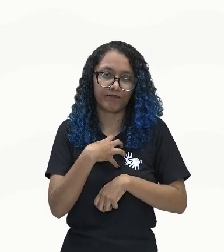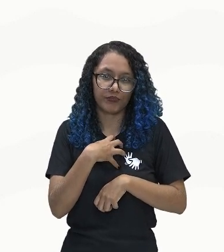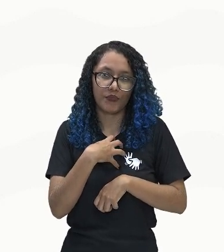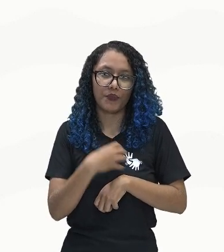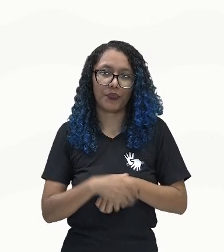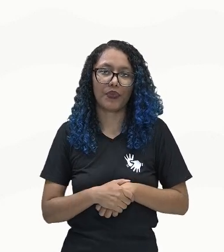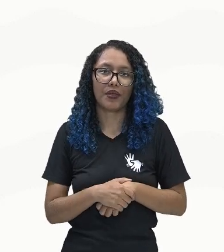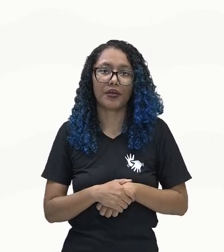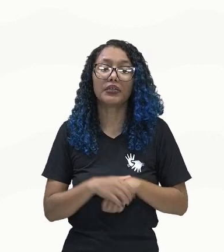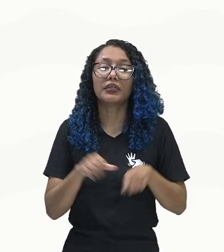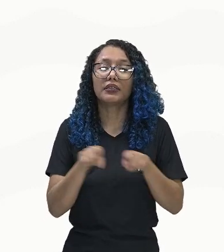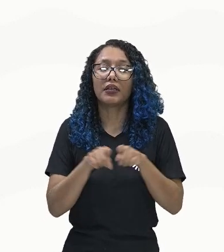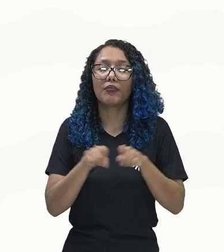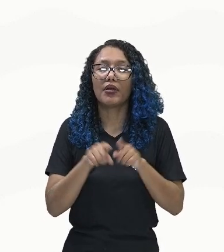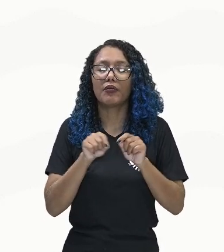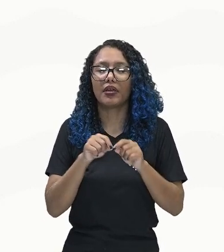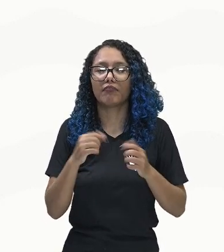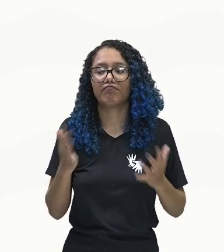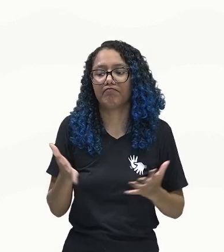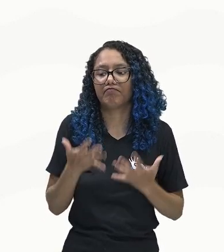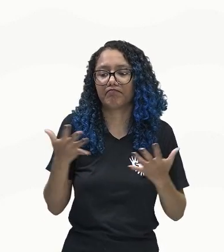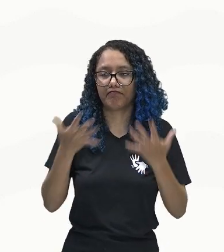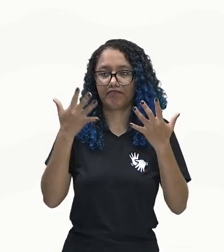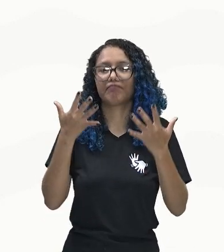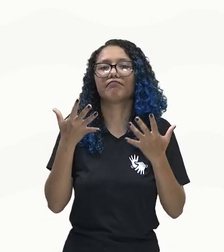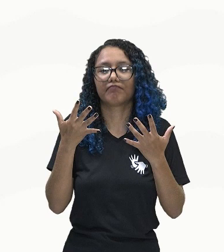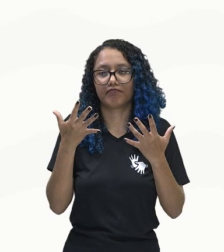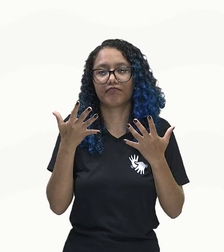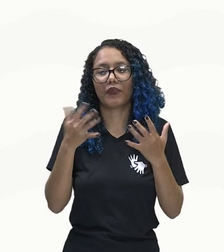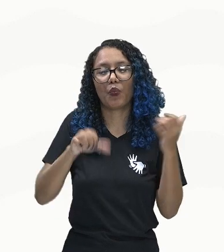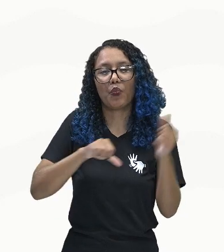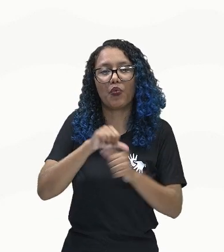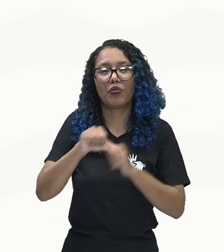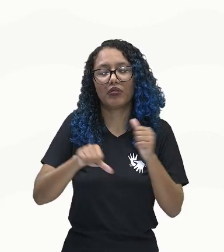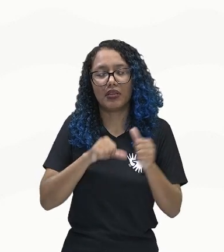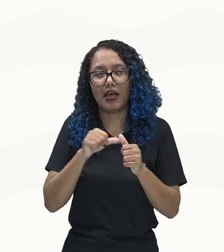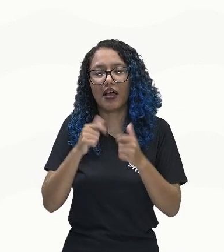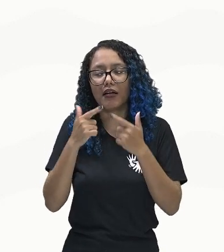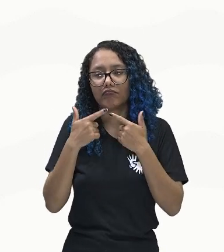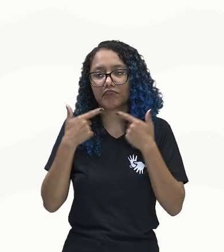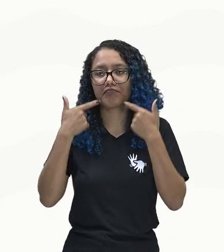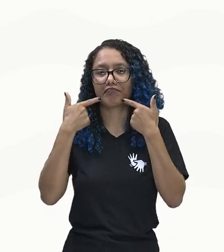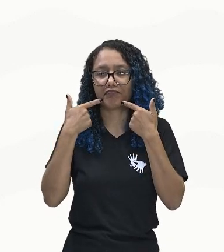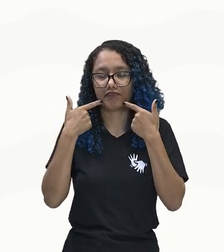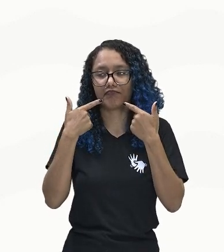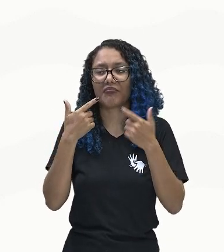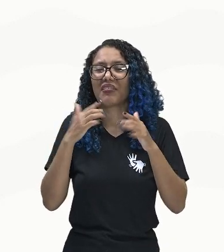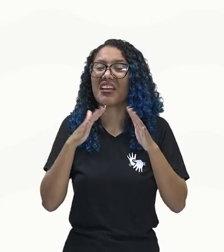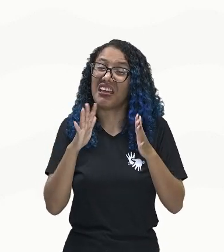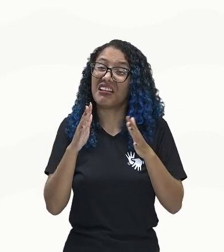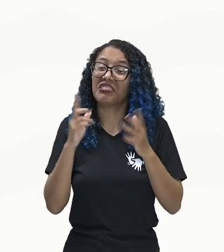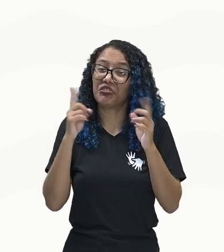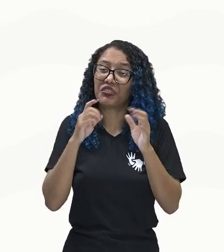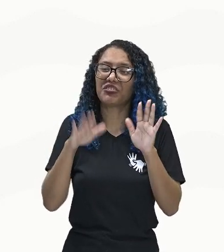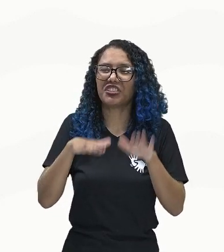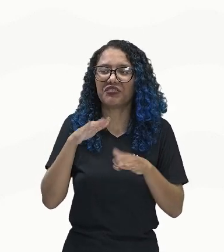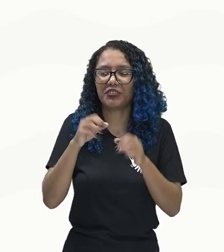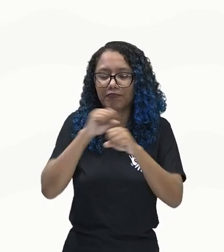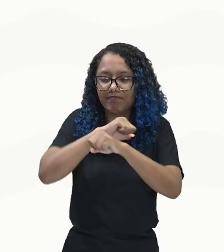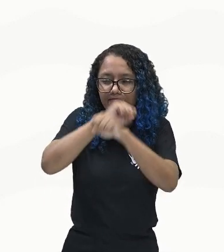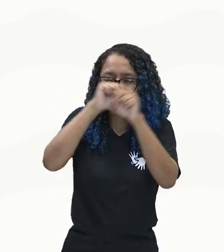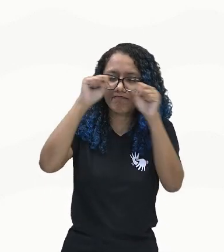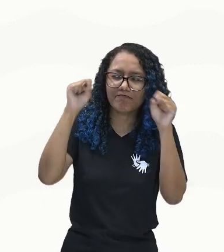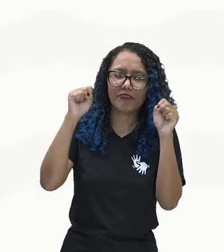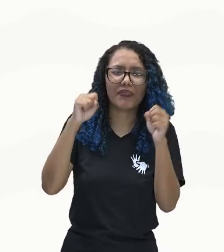Conseguir elevar o próprio humor. Isso aqui pode ser um pouco desafiador, mas às vezes a gente acorda estressado, e será que eu consigo,